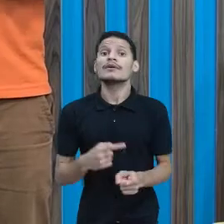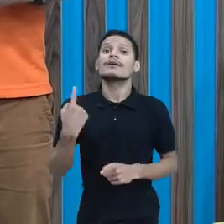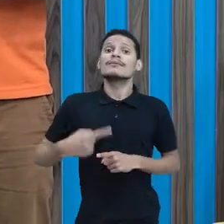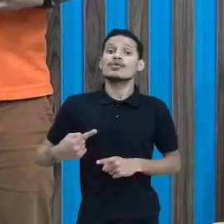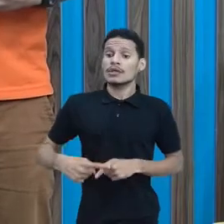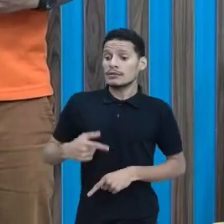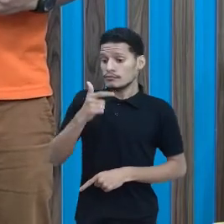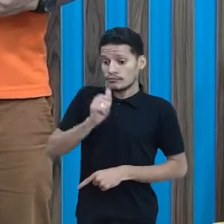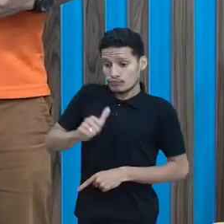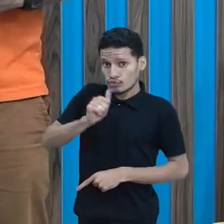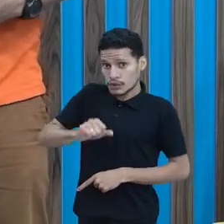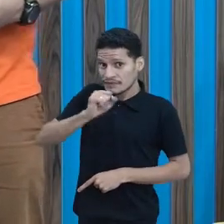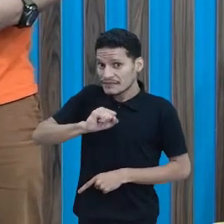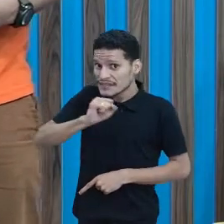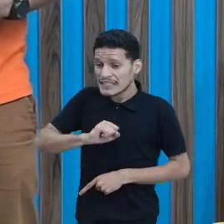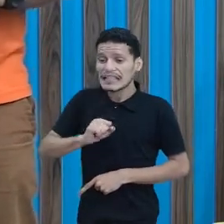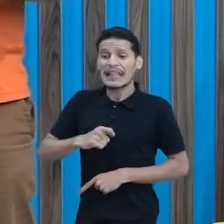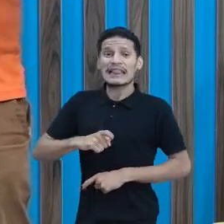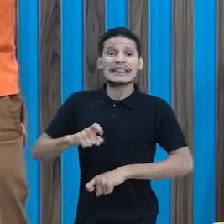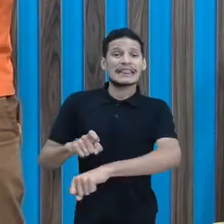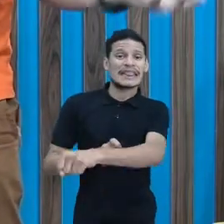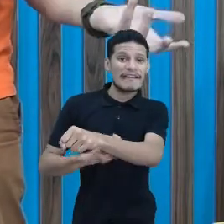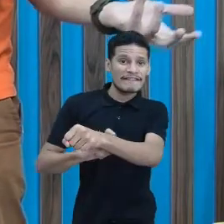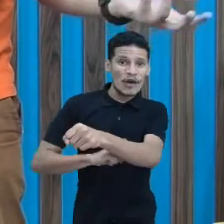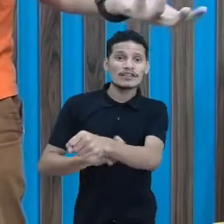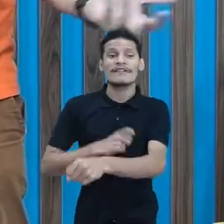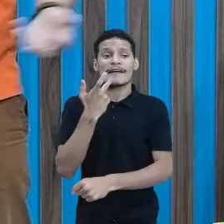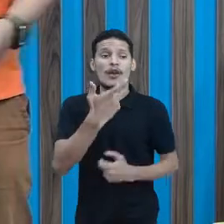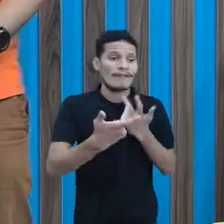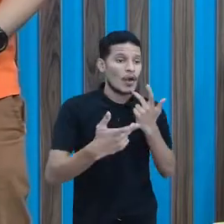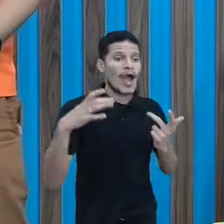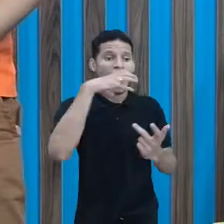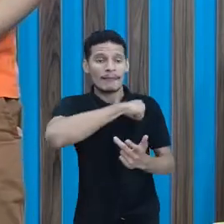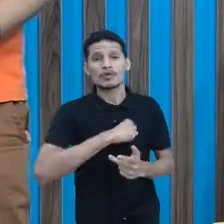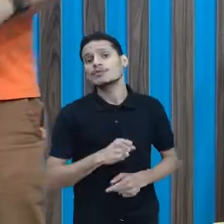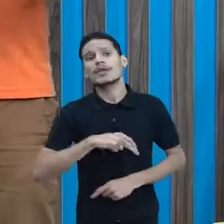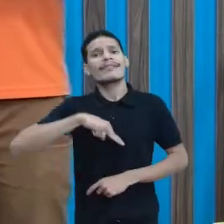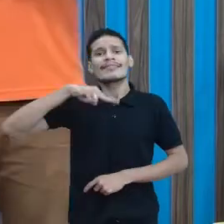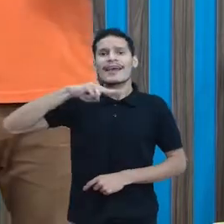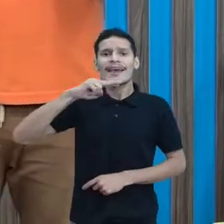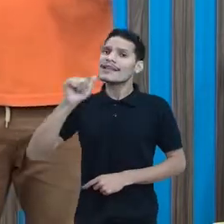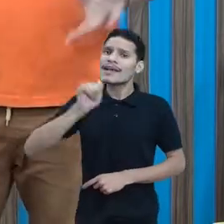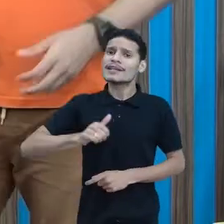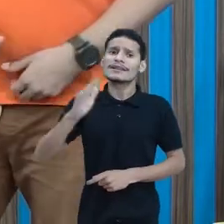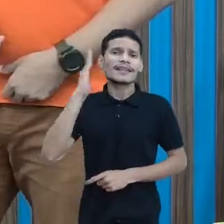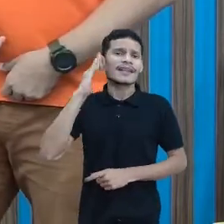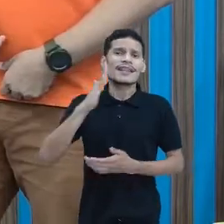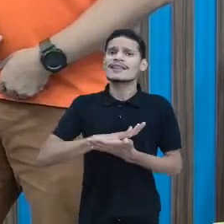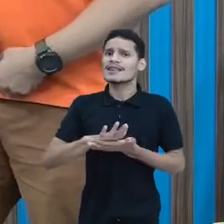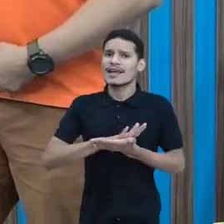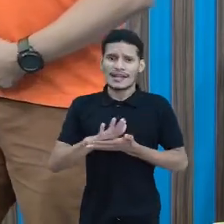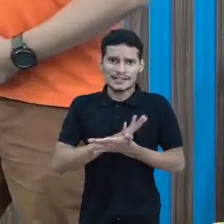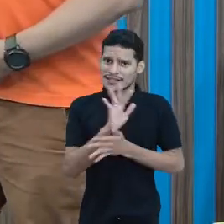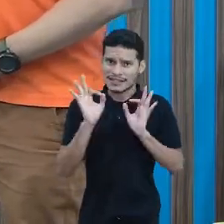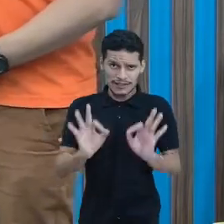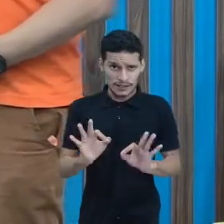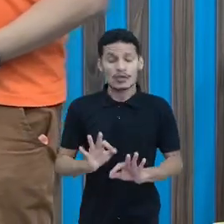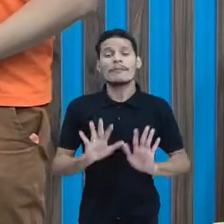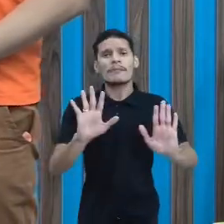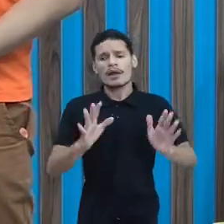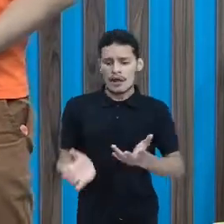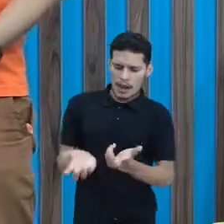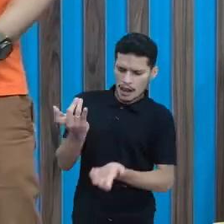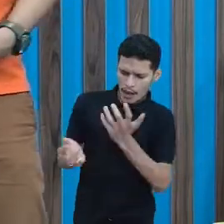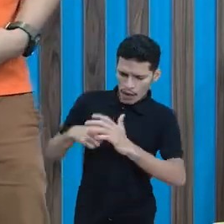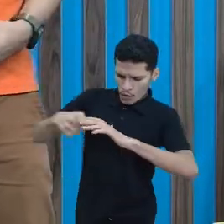ficou nervosa, falou rapidamente e a neta não entendeu direito. E acabou queimando a cozinha, né? Então você consegue